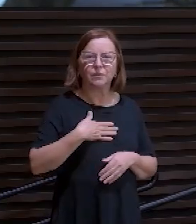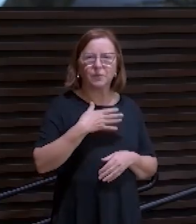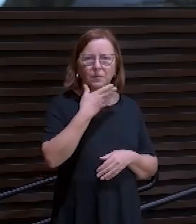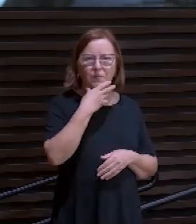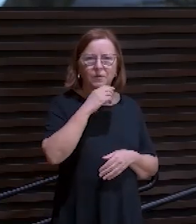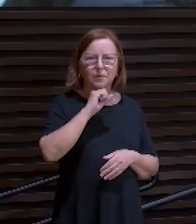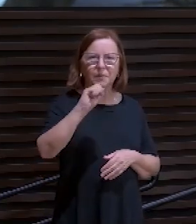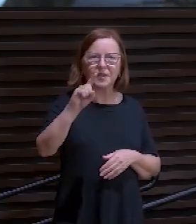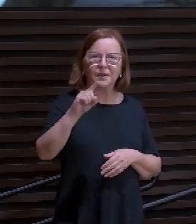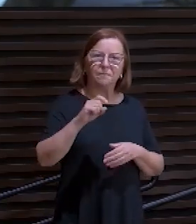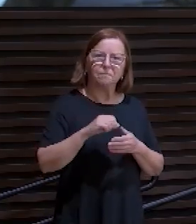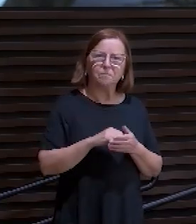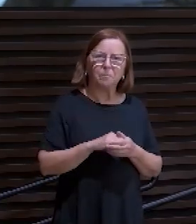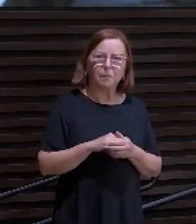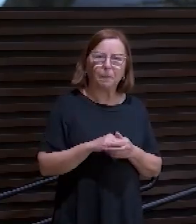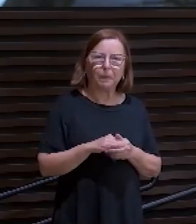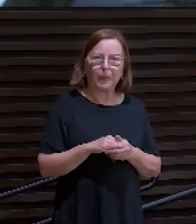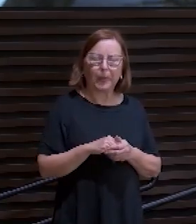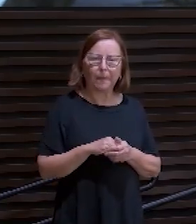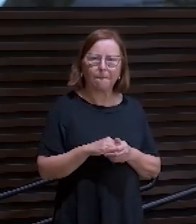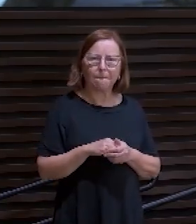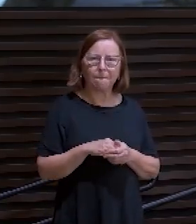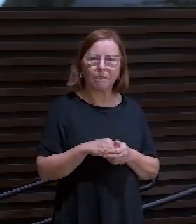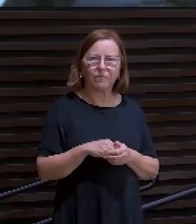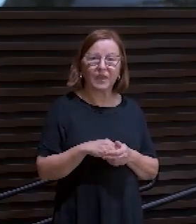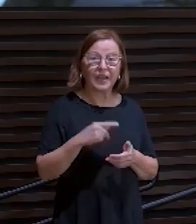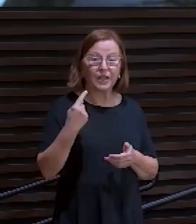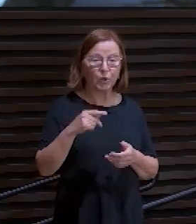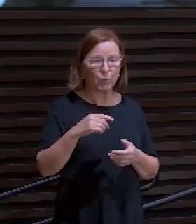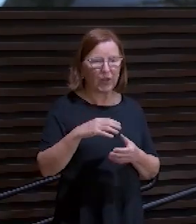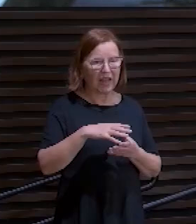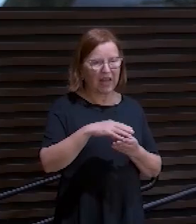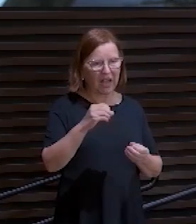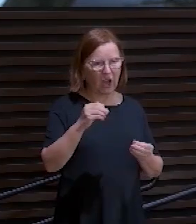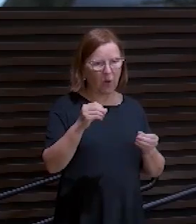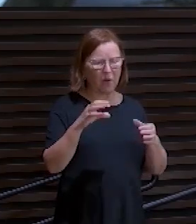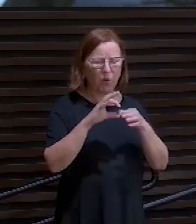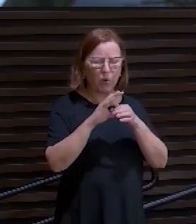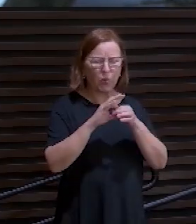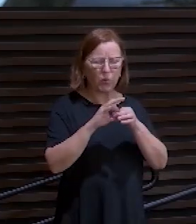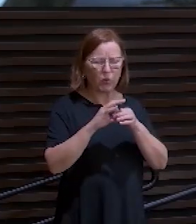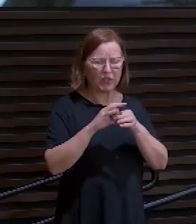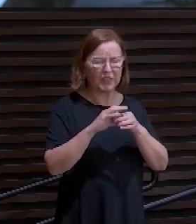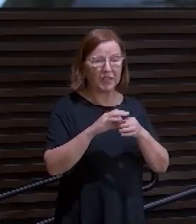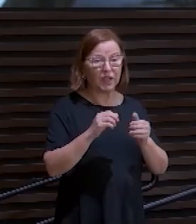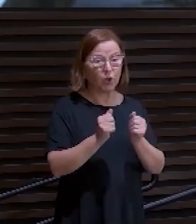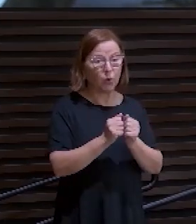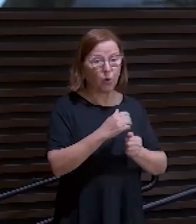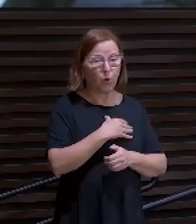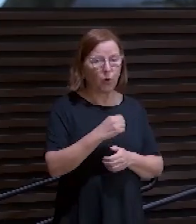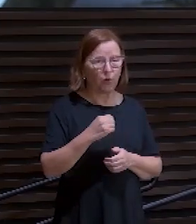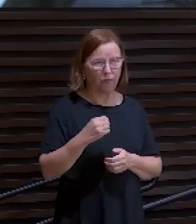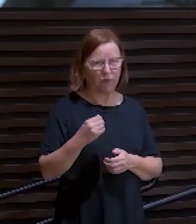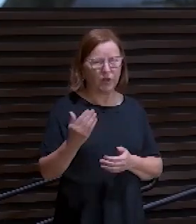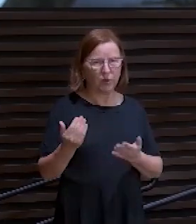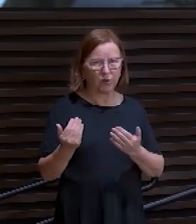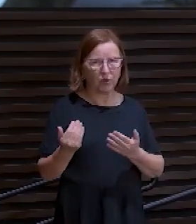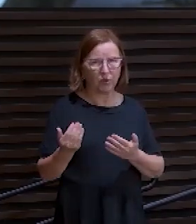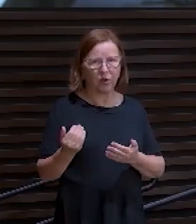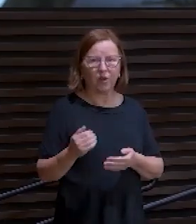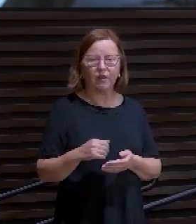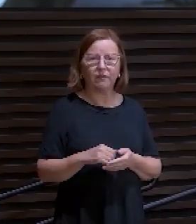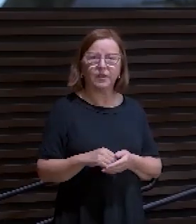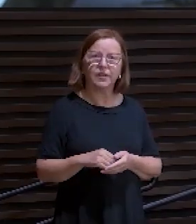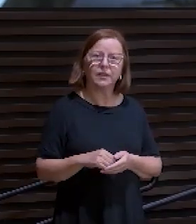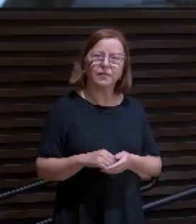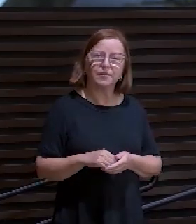conosco, visto a sua alma estar ligada com a alma dele, vendo ele que o moço não está conosco, morrerá, e teus